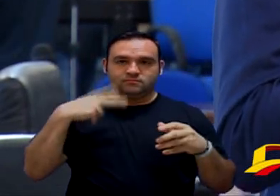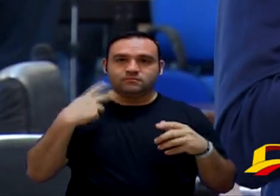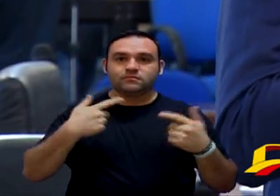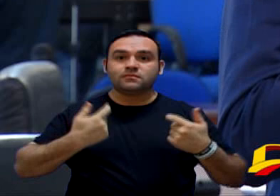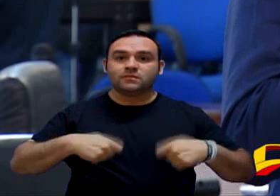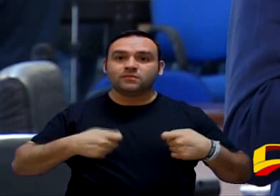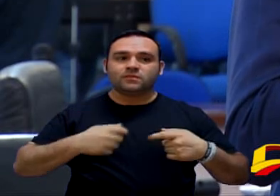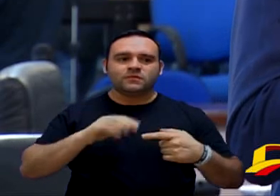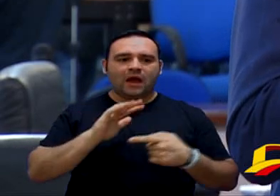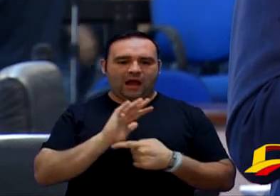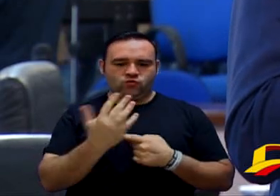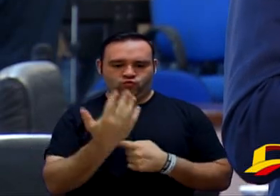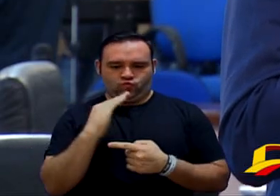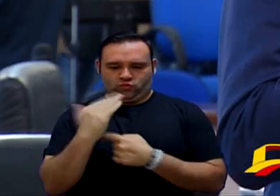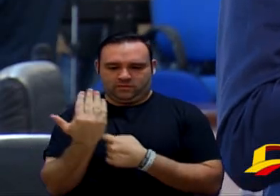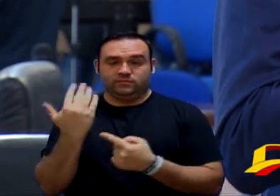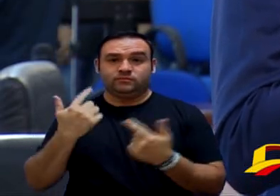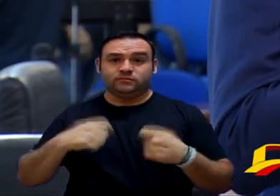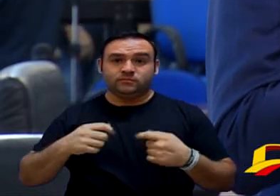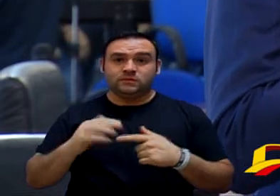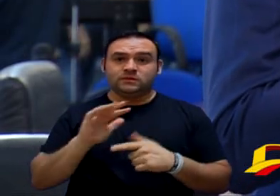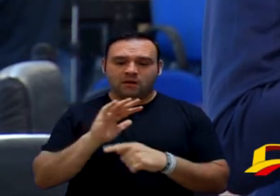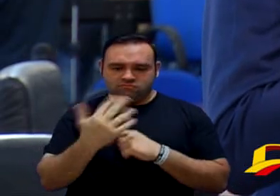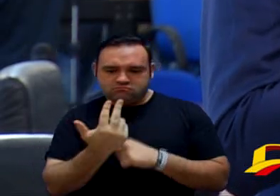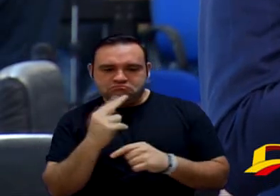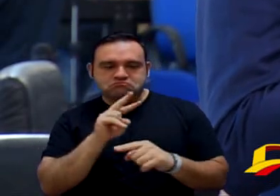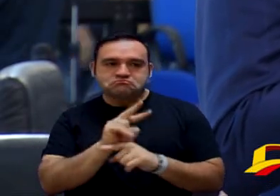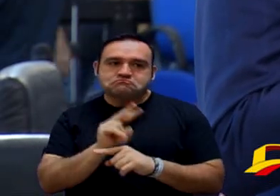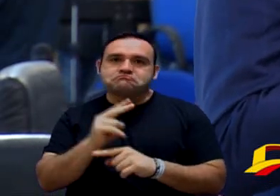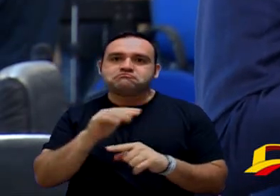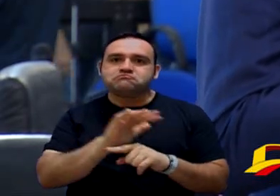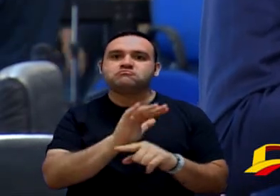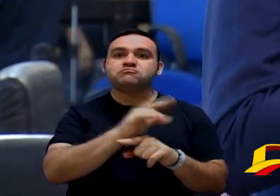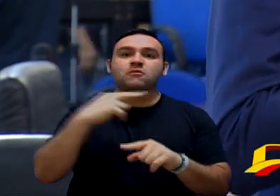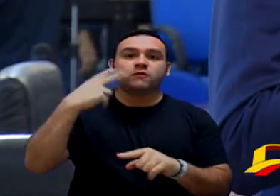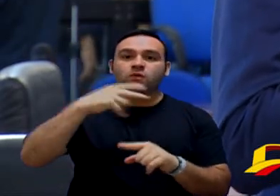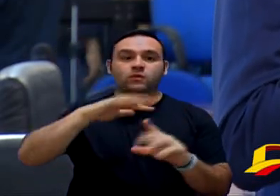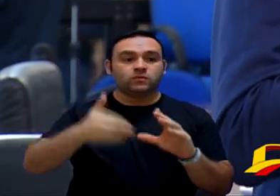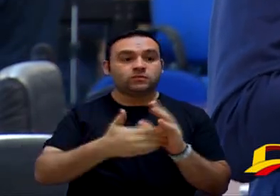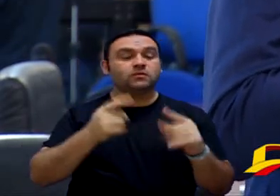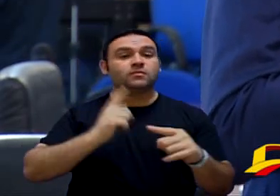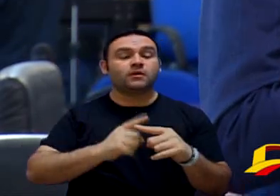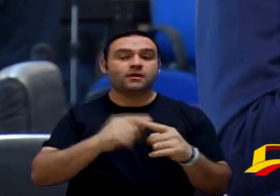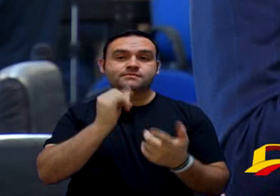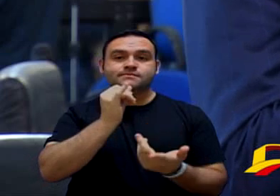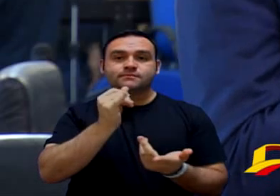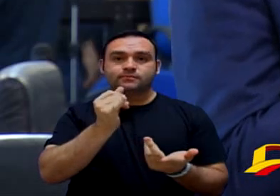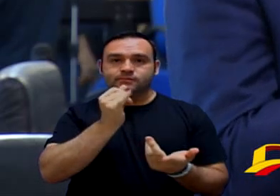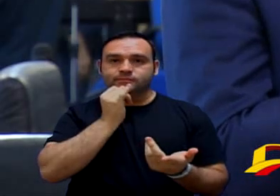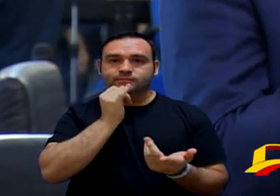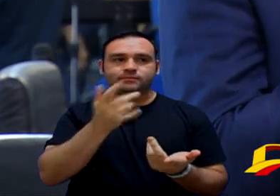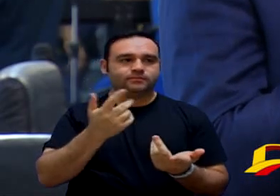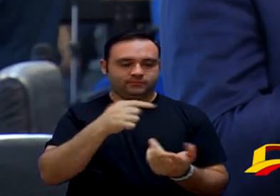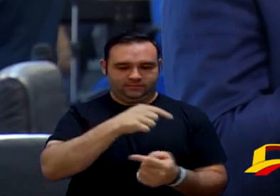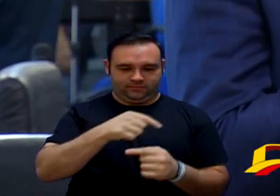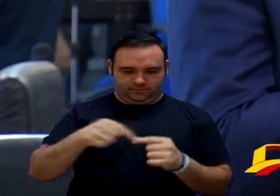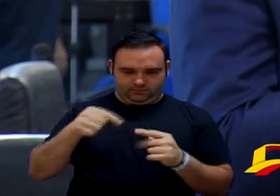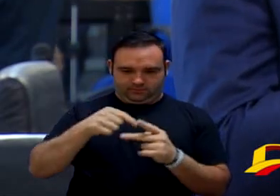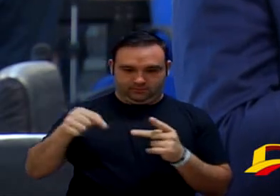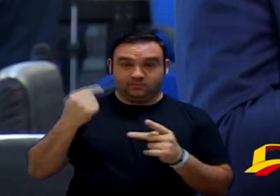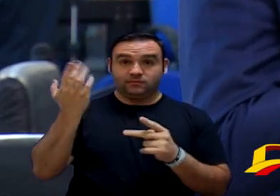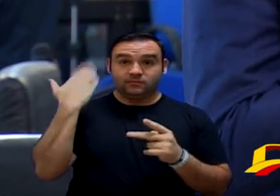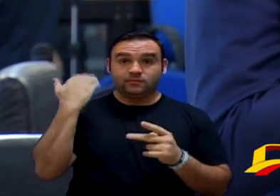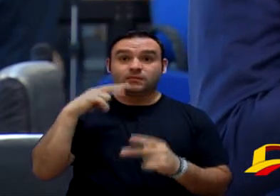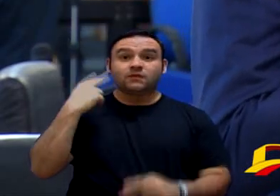um proteger o outro né Nós temos que proteger o nosso vereadores porque quando semana retrasada